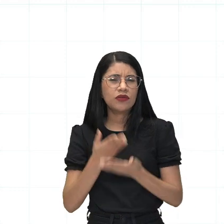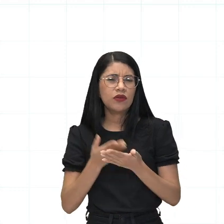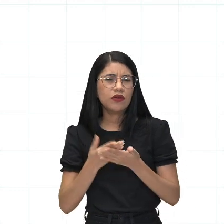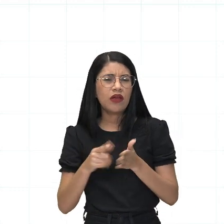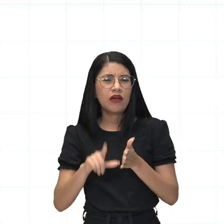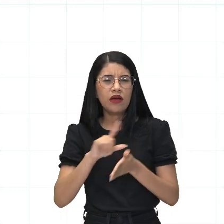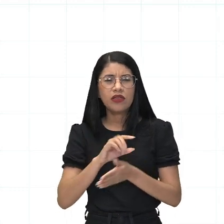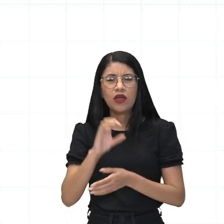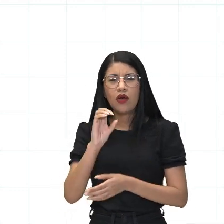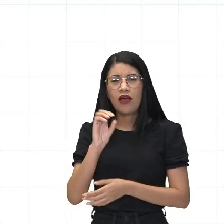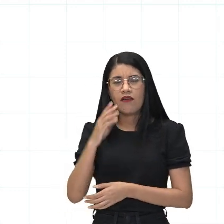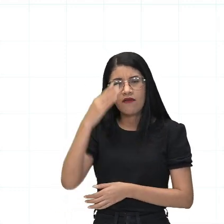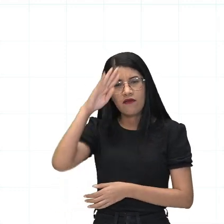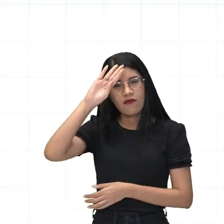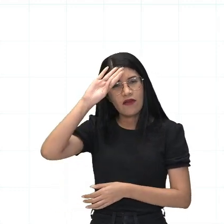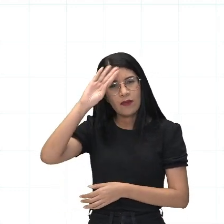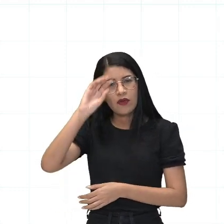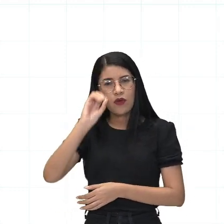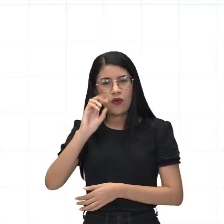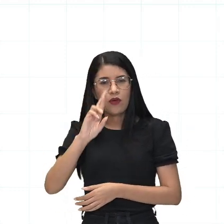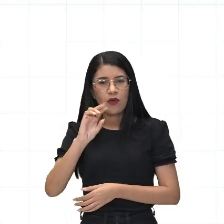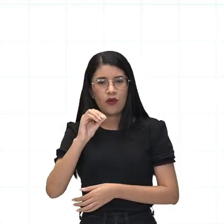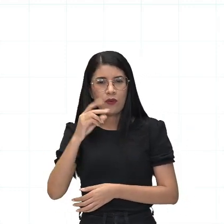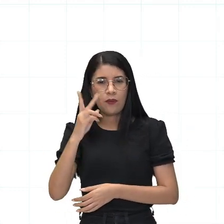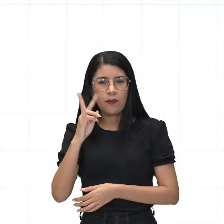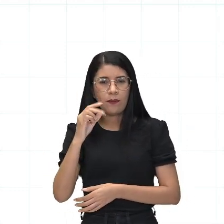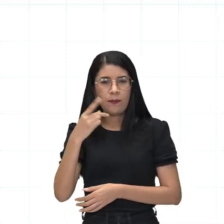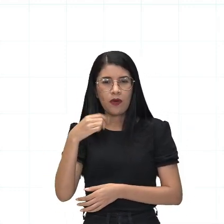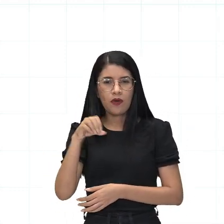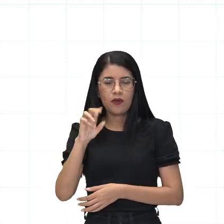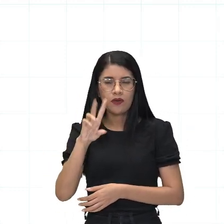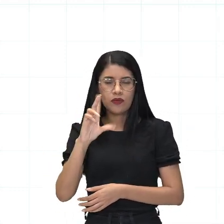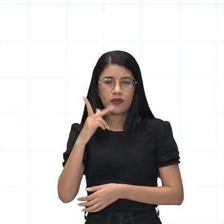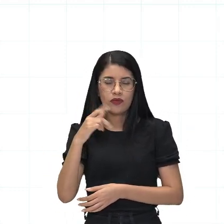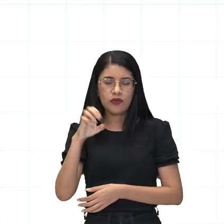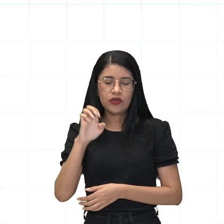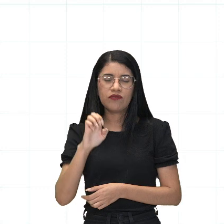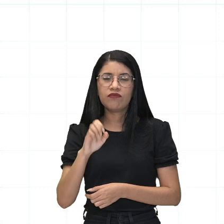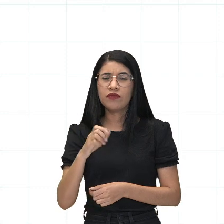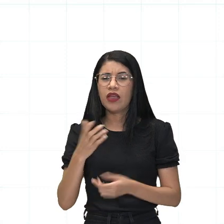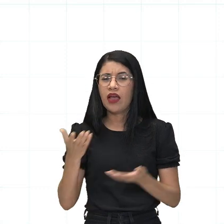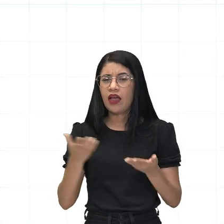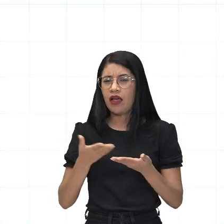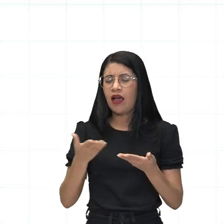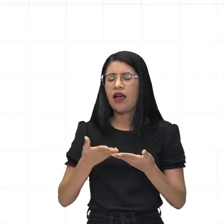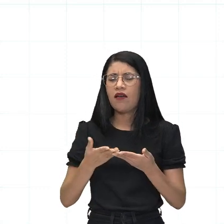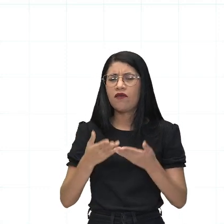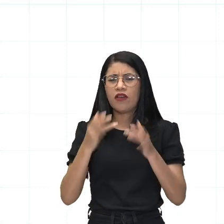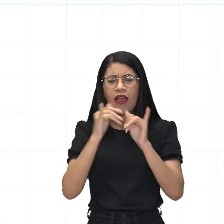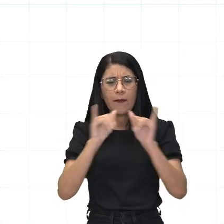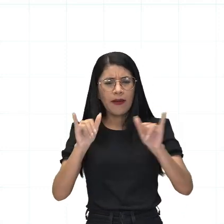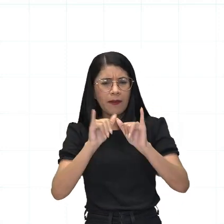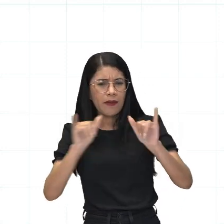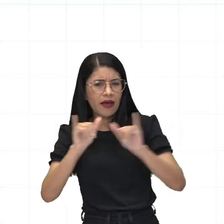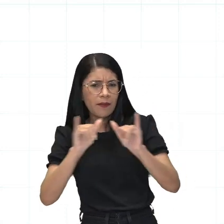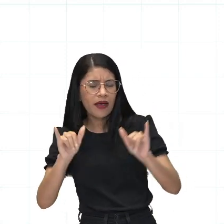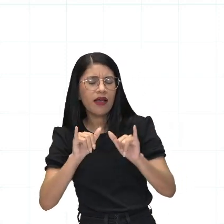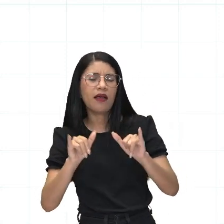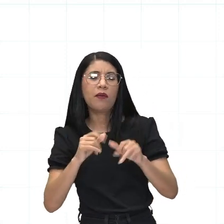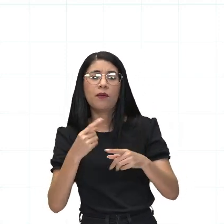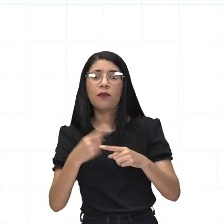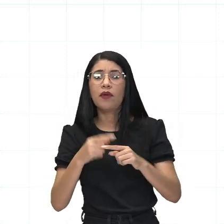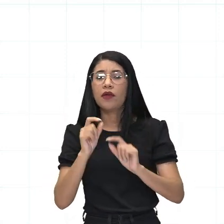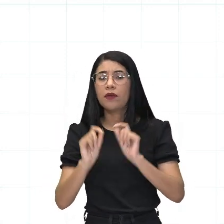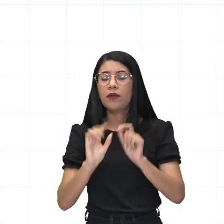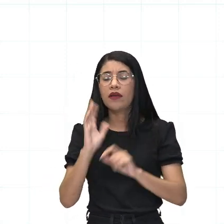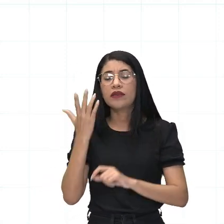Oropoche. Esse ano, essa febre do Oropoche, ela foi bastante comentada, né? Principalmente